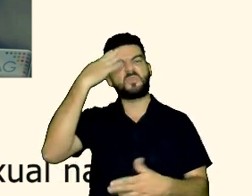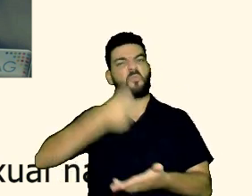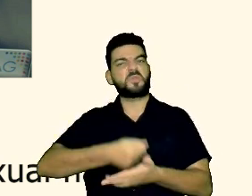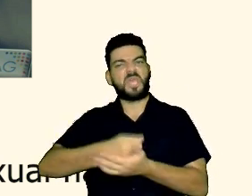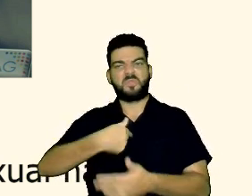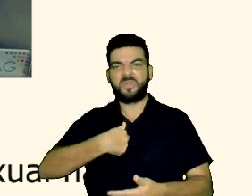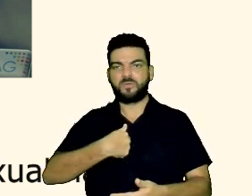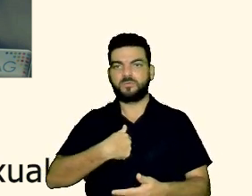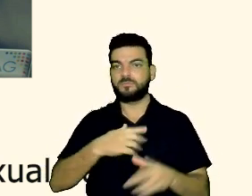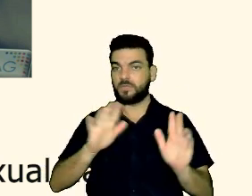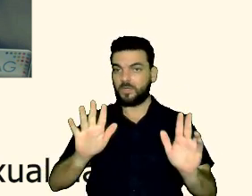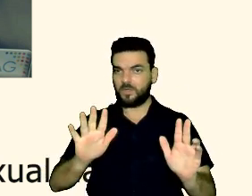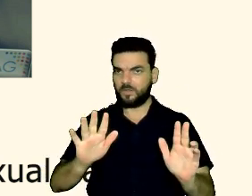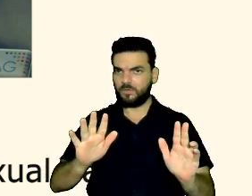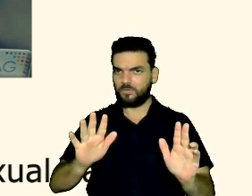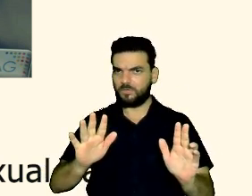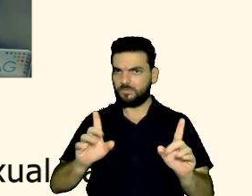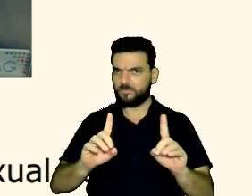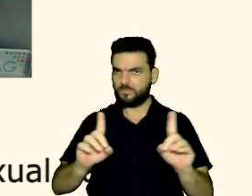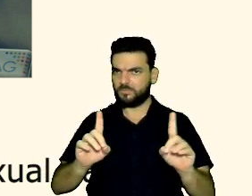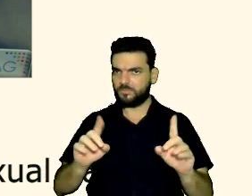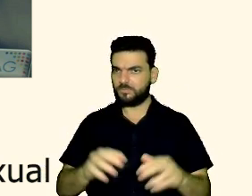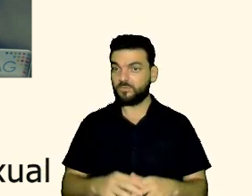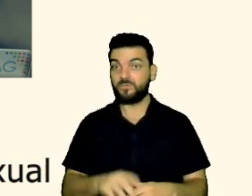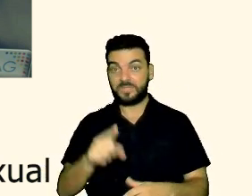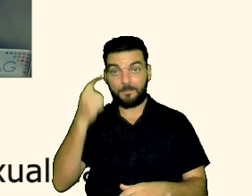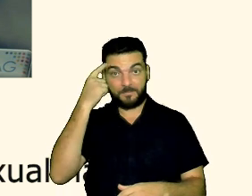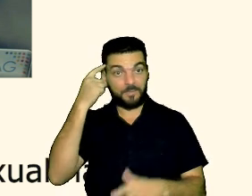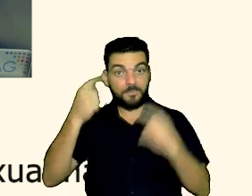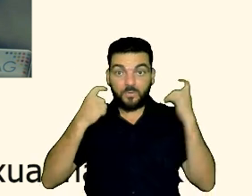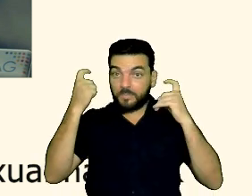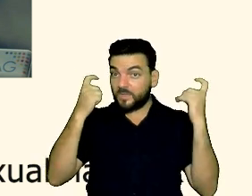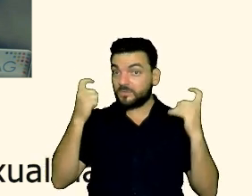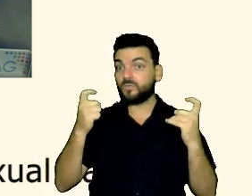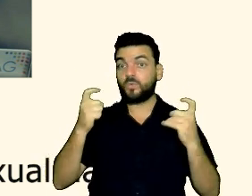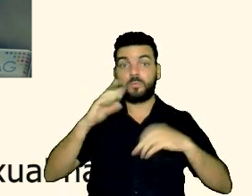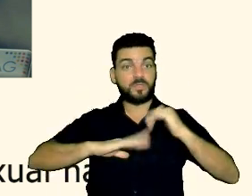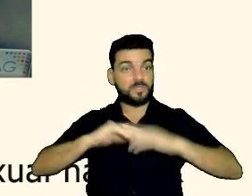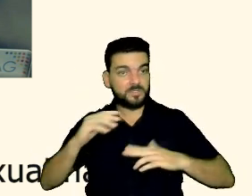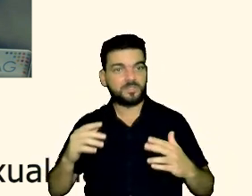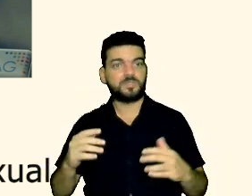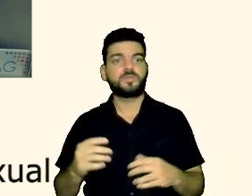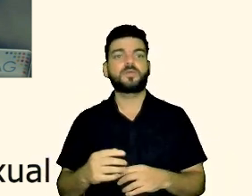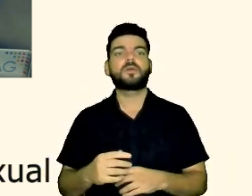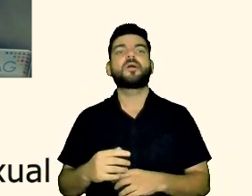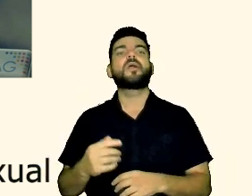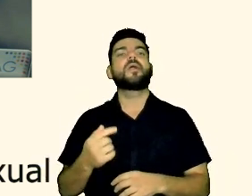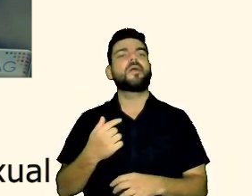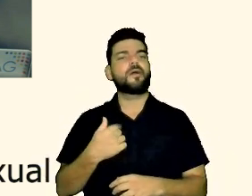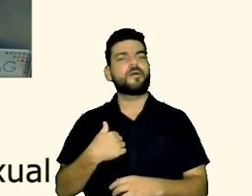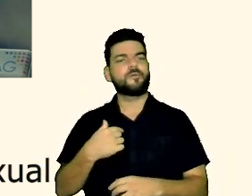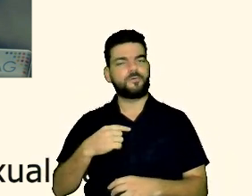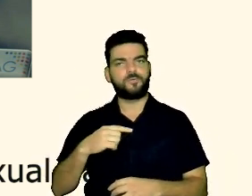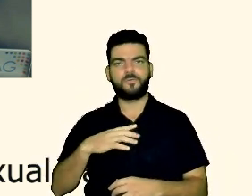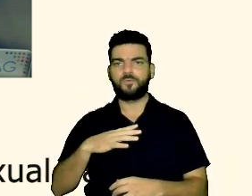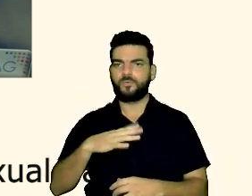essa competência, nós temos que tomar alguns cuidados no mundo do trabalho. Não é legal o excesso de diminutivos, como, por